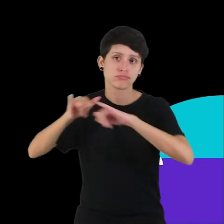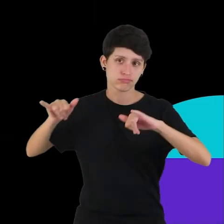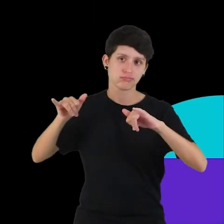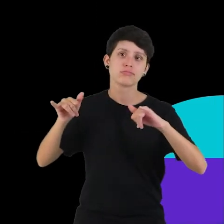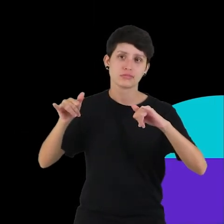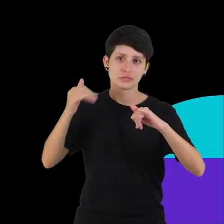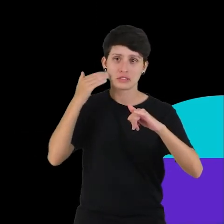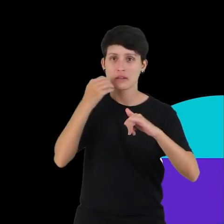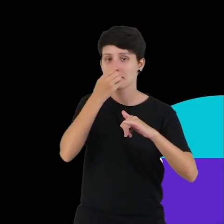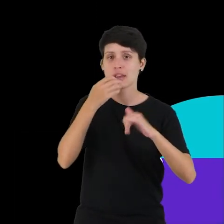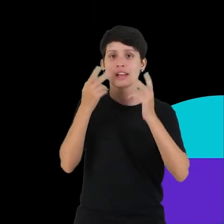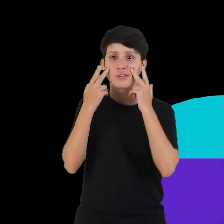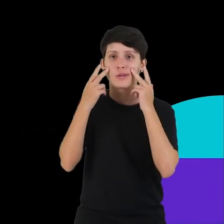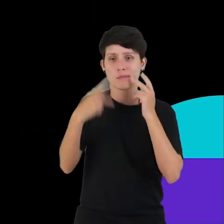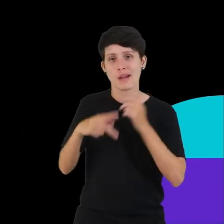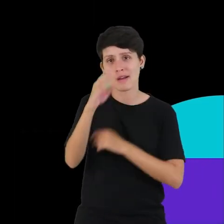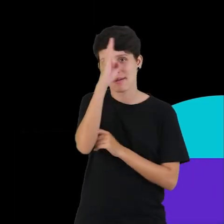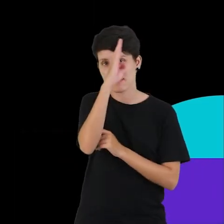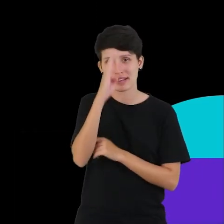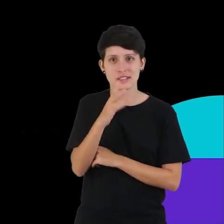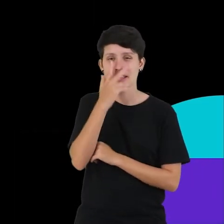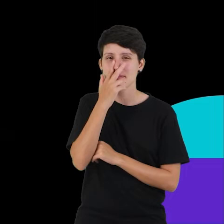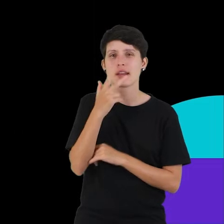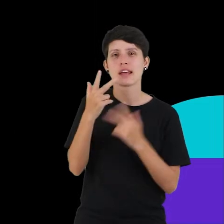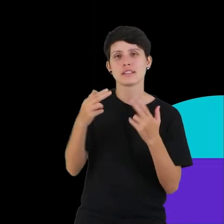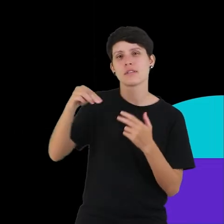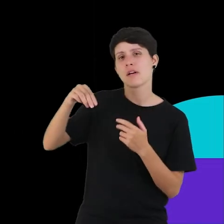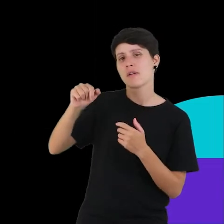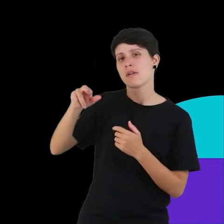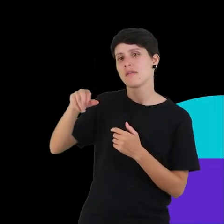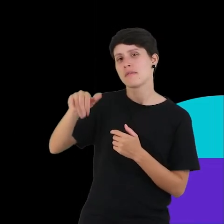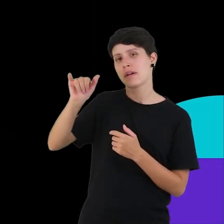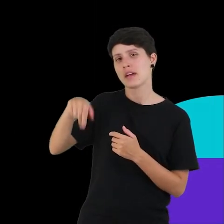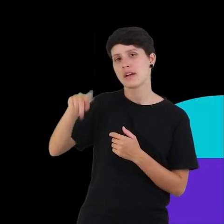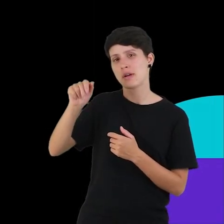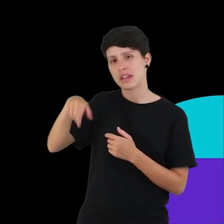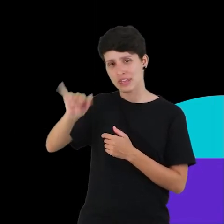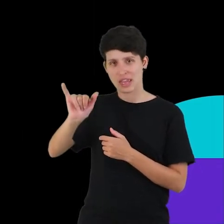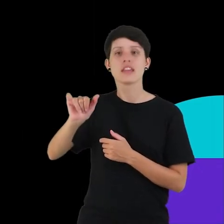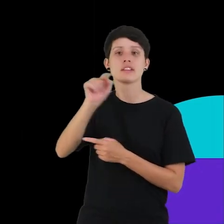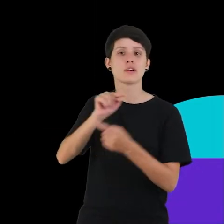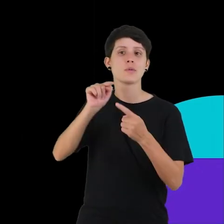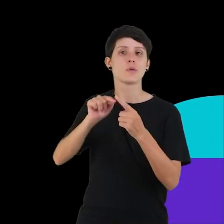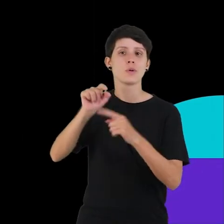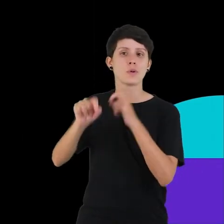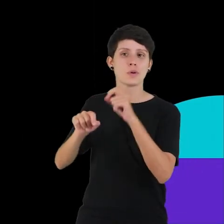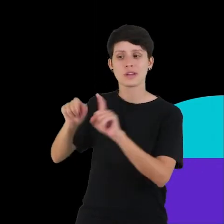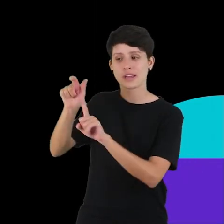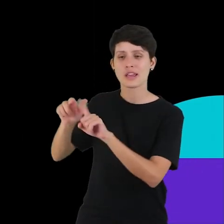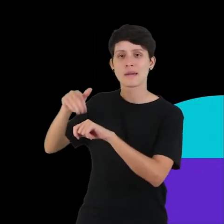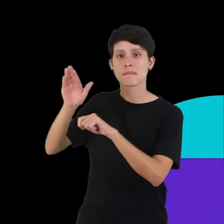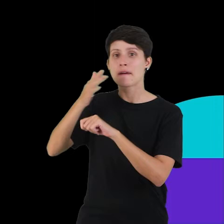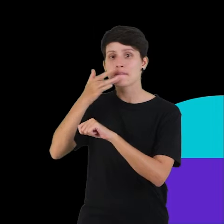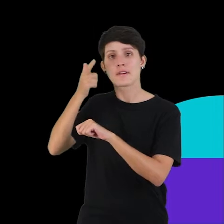em bairros mais afastados, que às vezes não tem o mercado é muito longe. Então, eles mandam esse atacado para